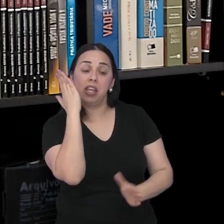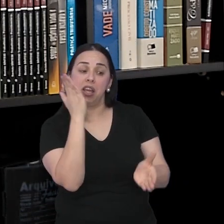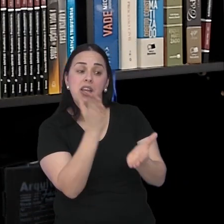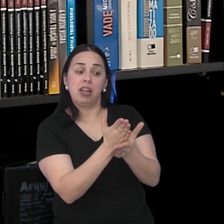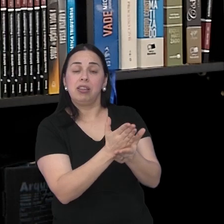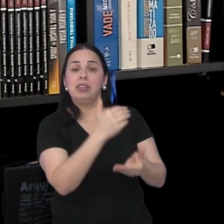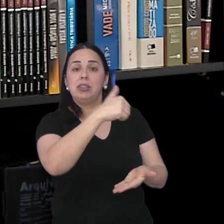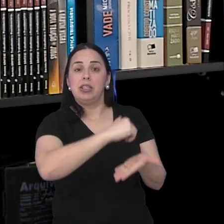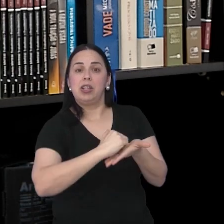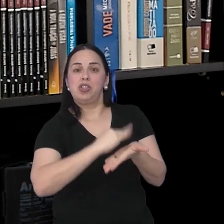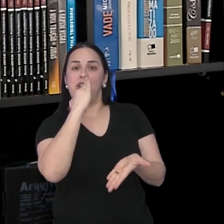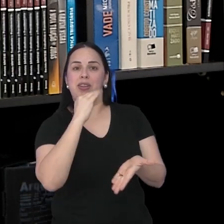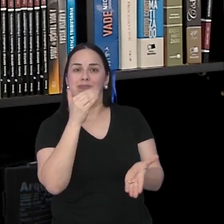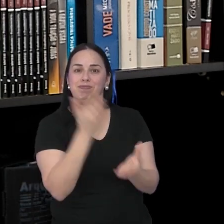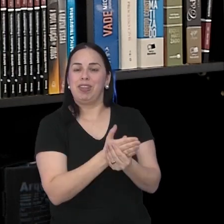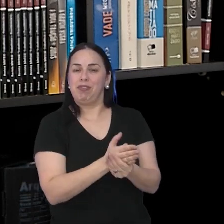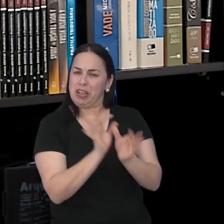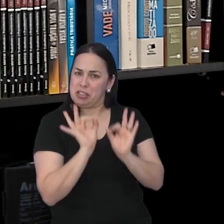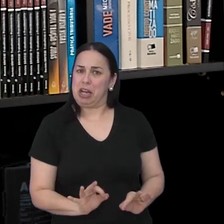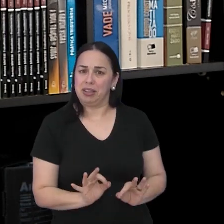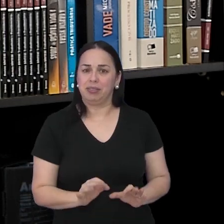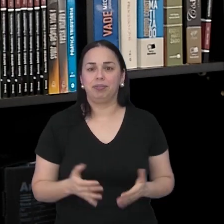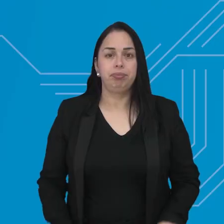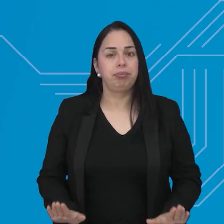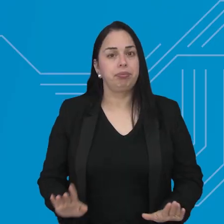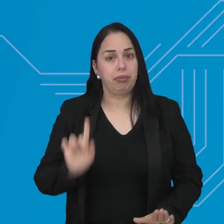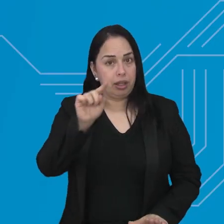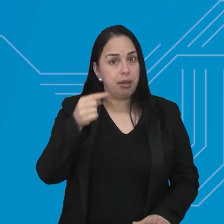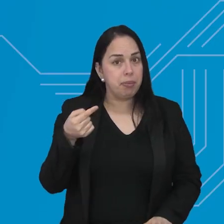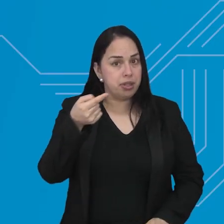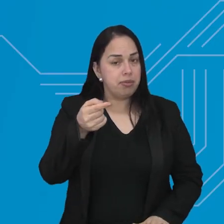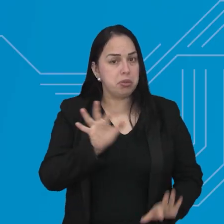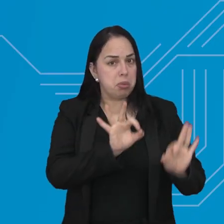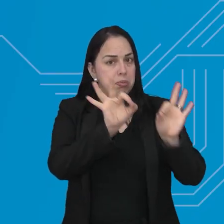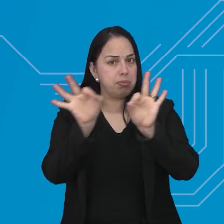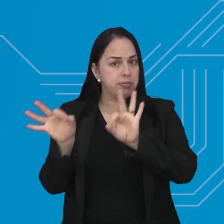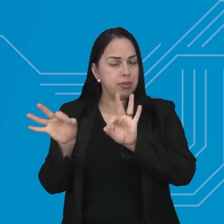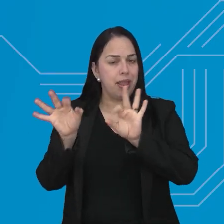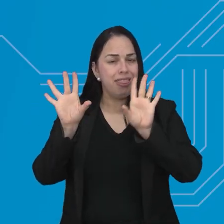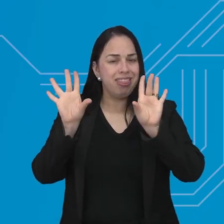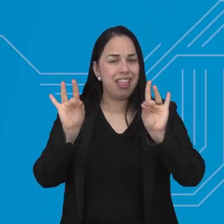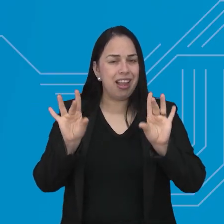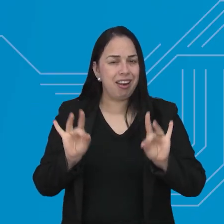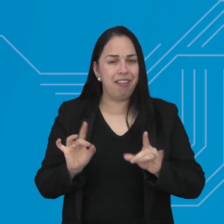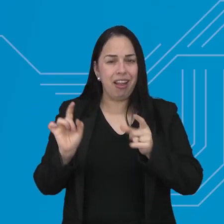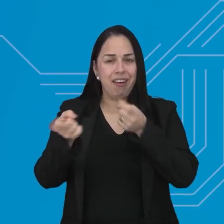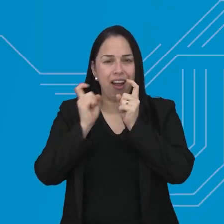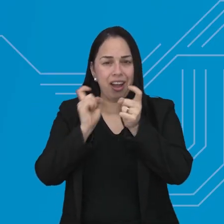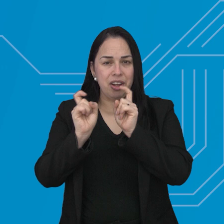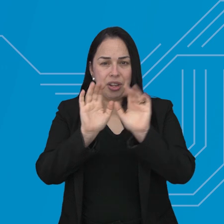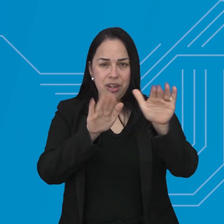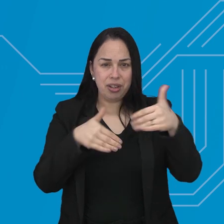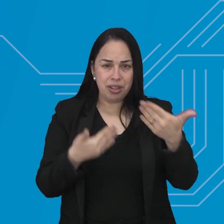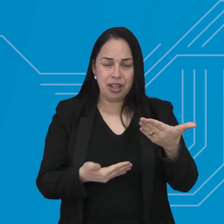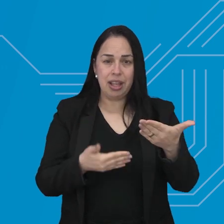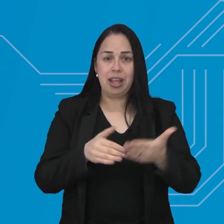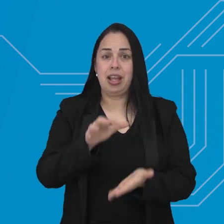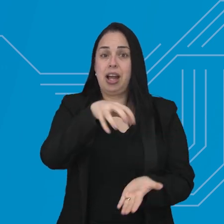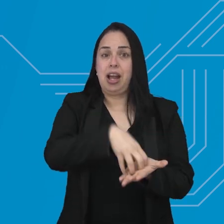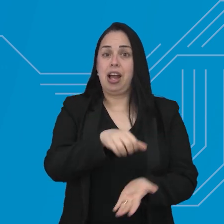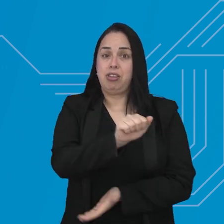e verificar se aquela justa causa foi justa. No próximo bloco, você confere detalhes da sessão solene, que homenageou